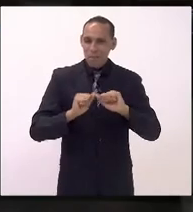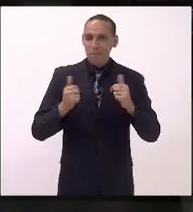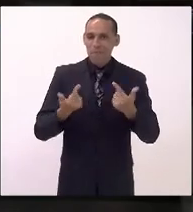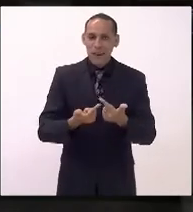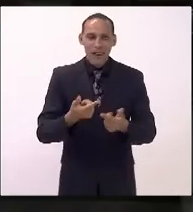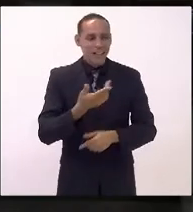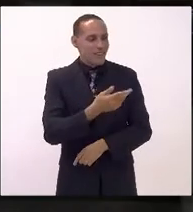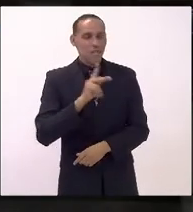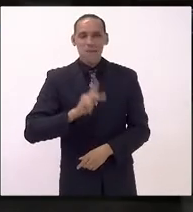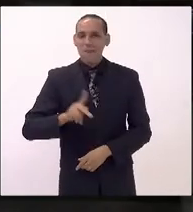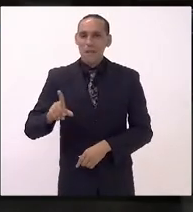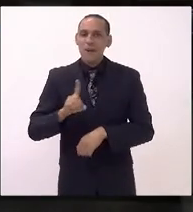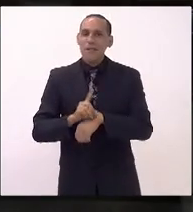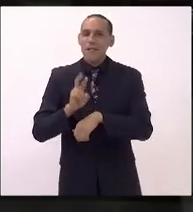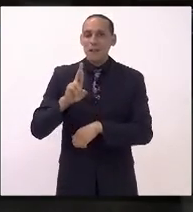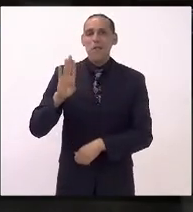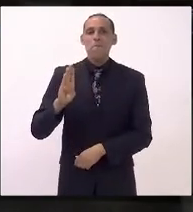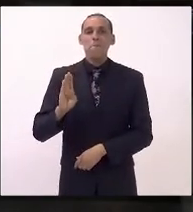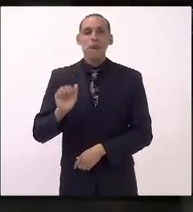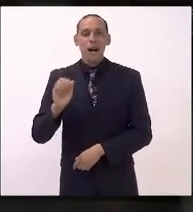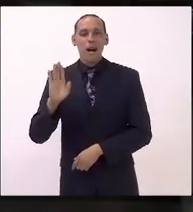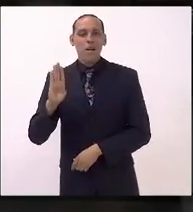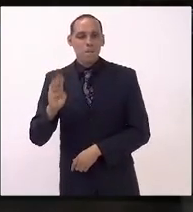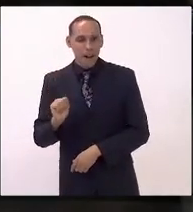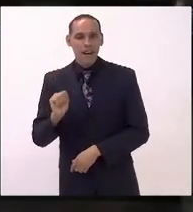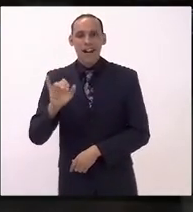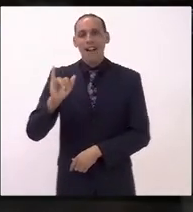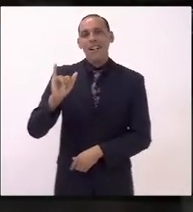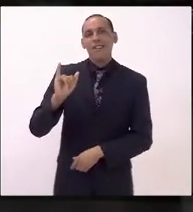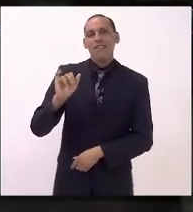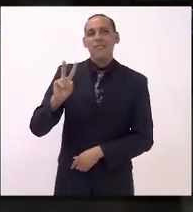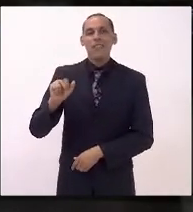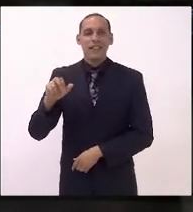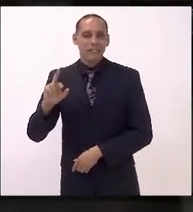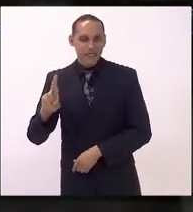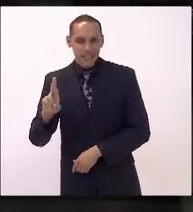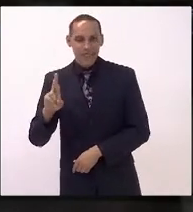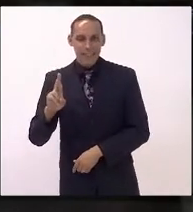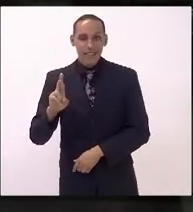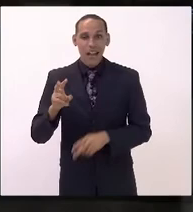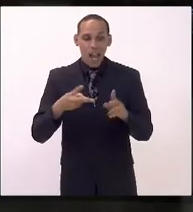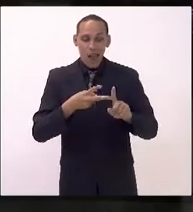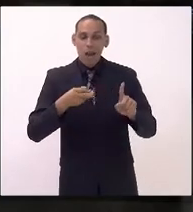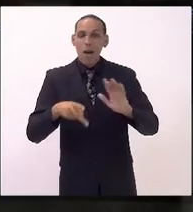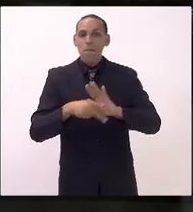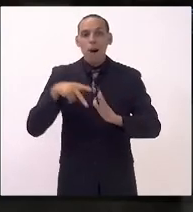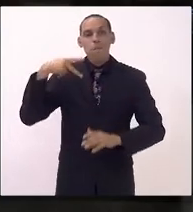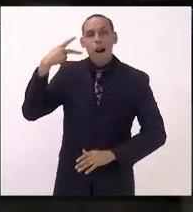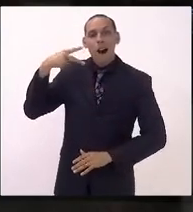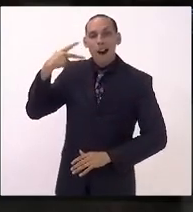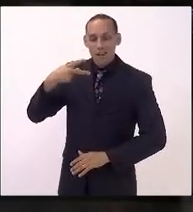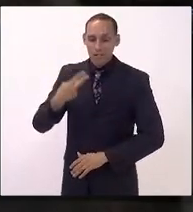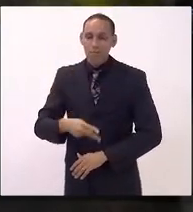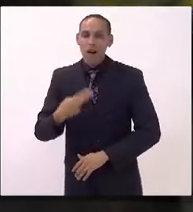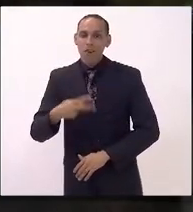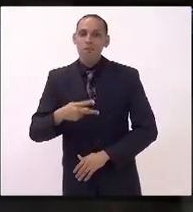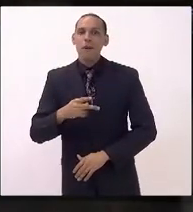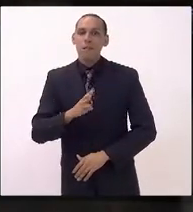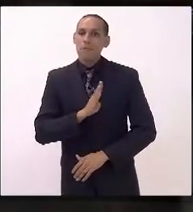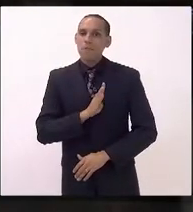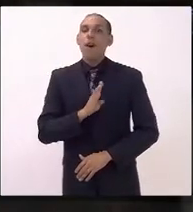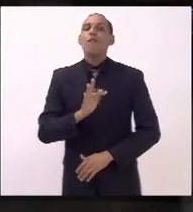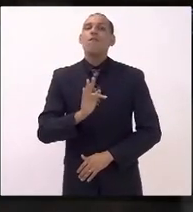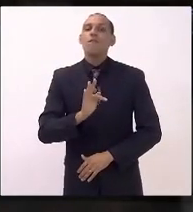professor doutor Babalaô Ivanir dos Santos, um reconhecimento do Parlamento Fluminense ao seu trabalho